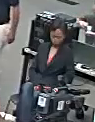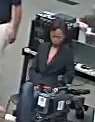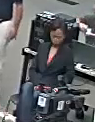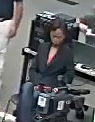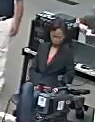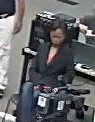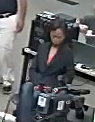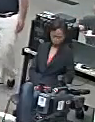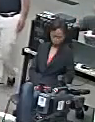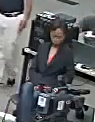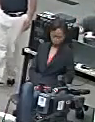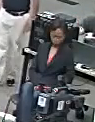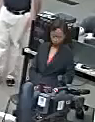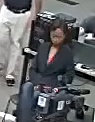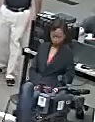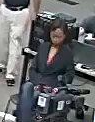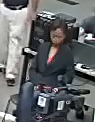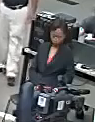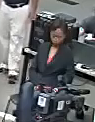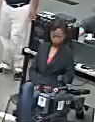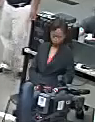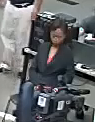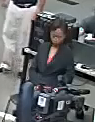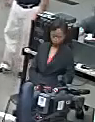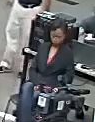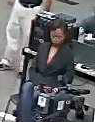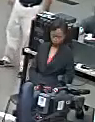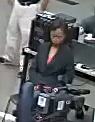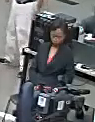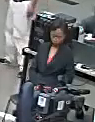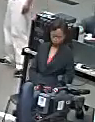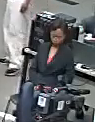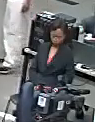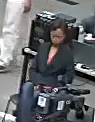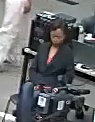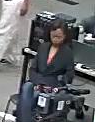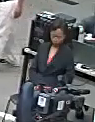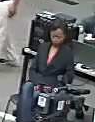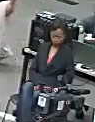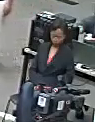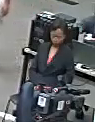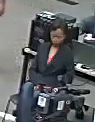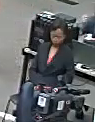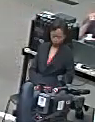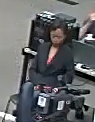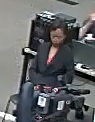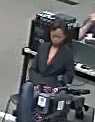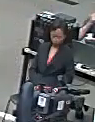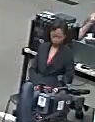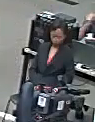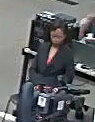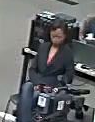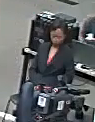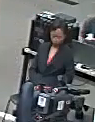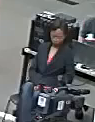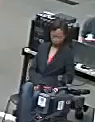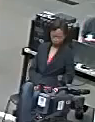e muito obrigado a todos obrigado ao Jairo Quero convidar então agora para